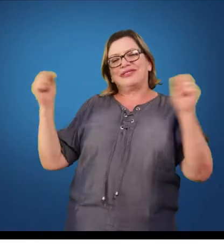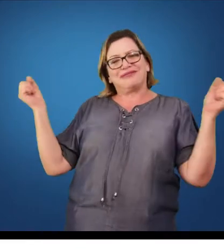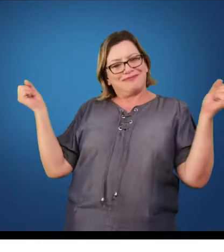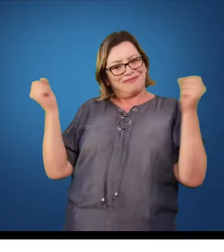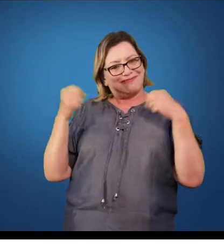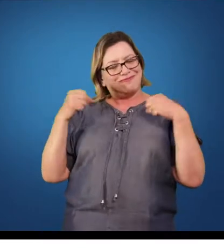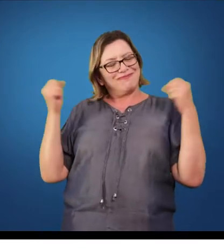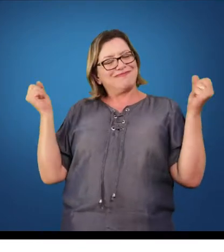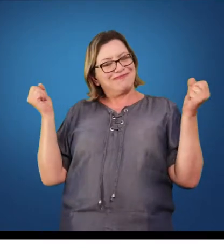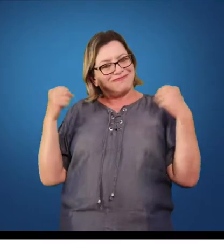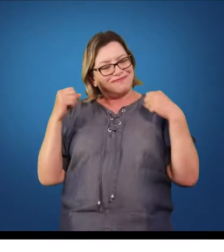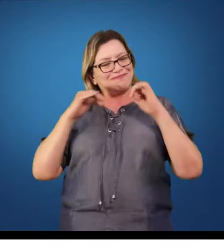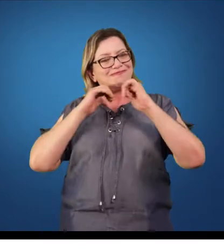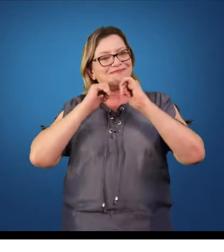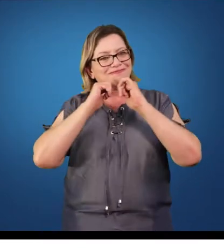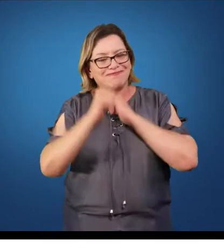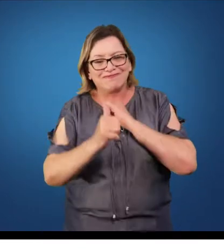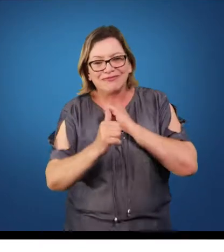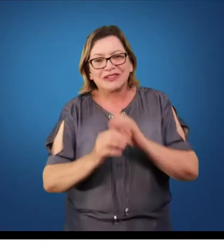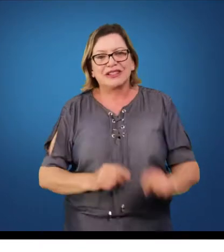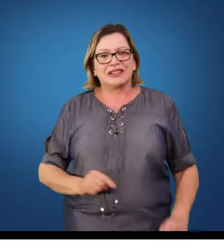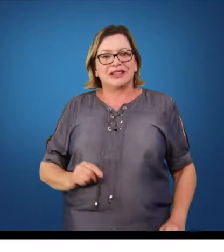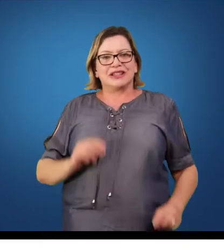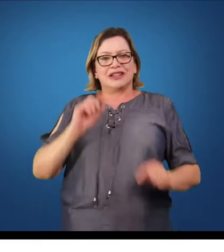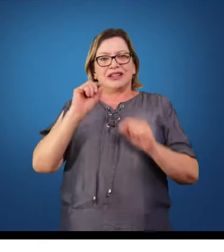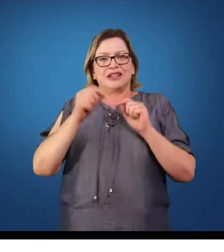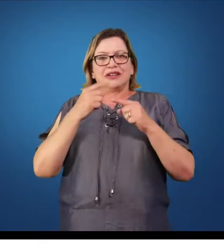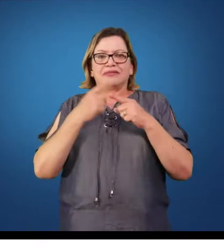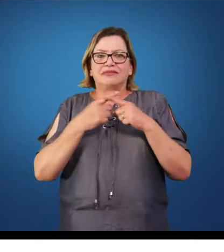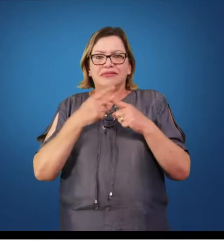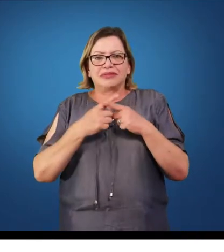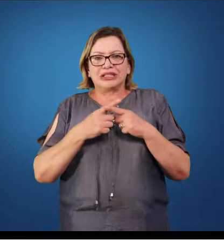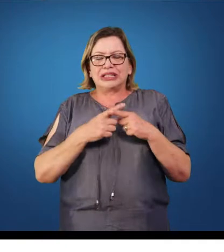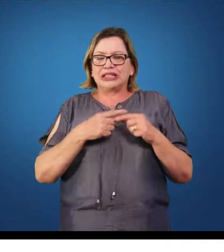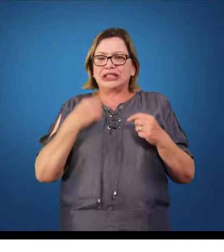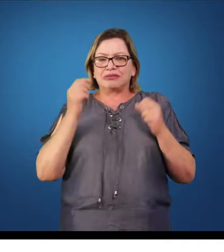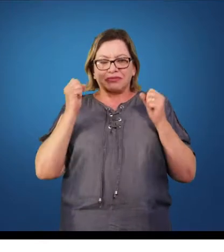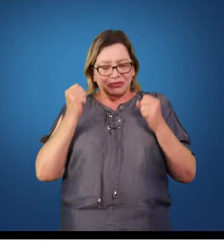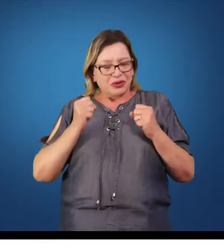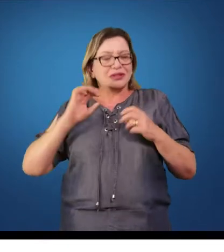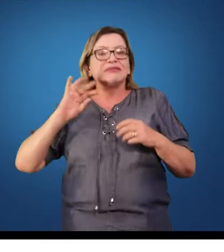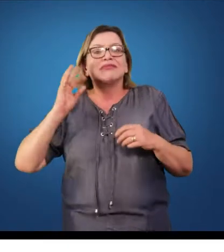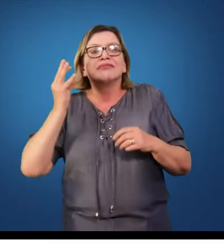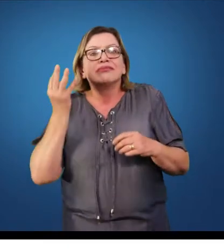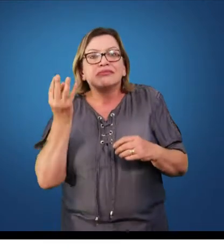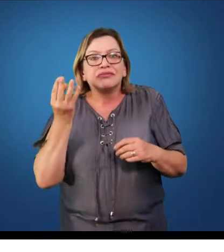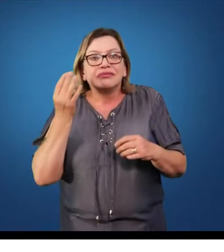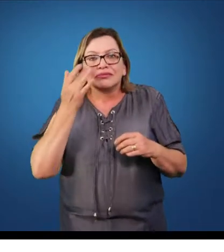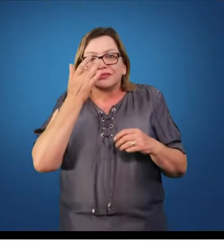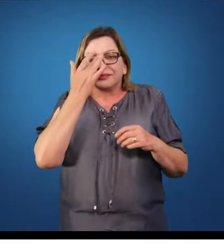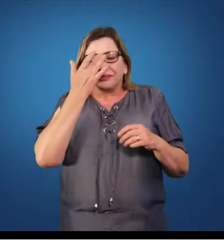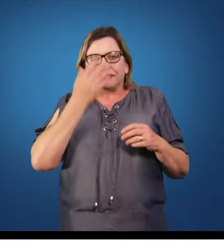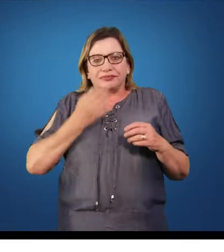prática desta modalidade. Por que que vocês acham que nós poderemos ocorrer esse risco?